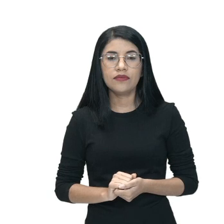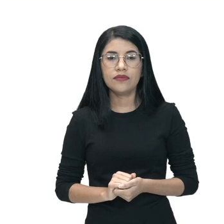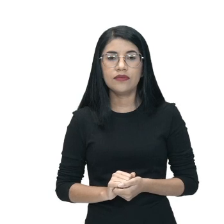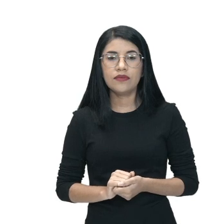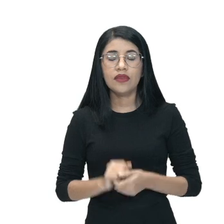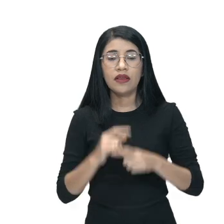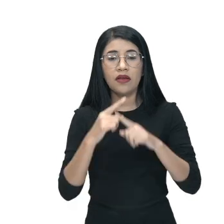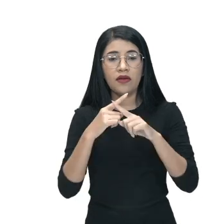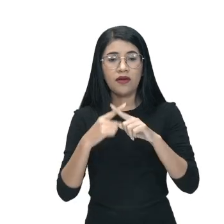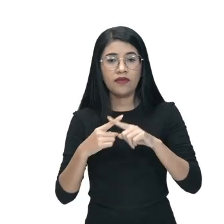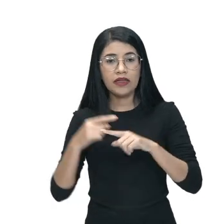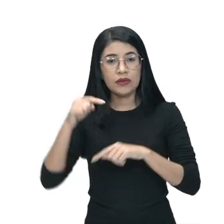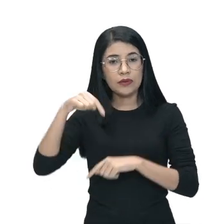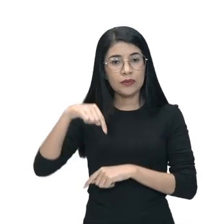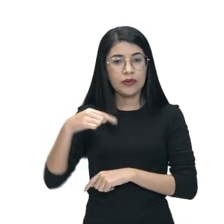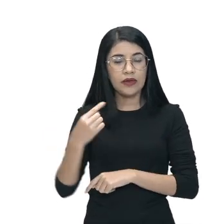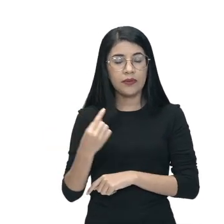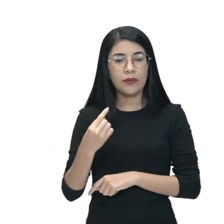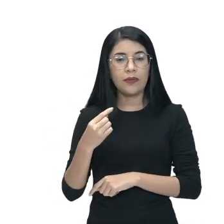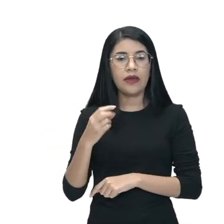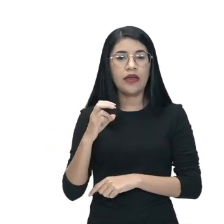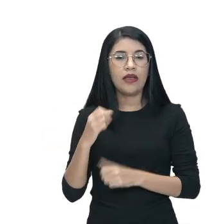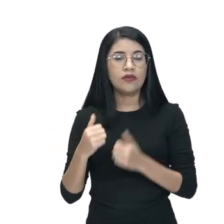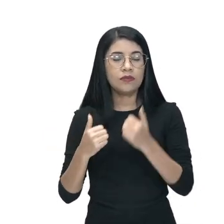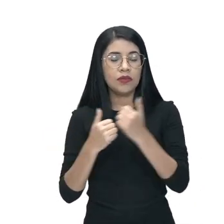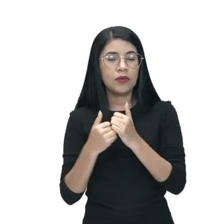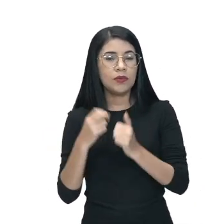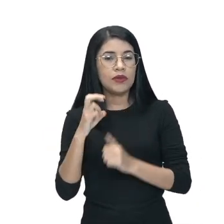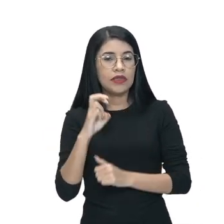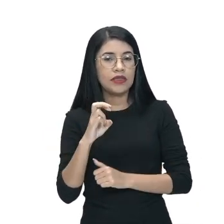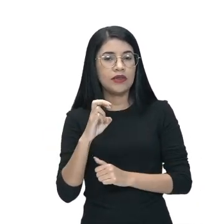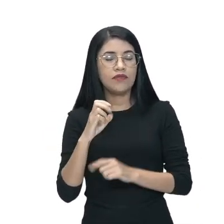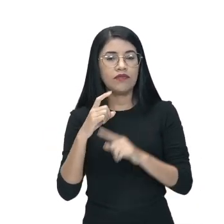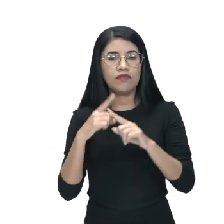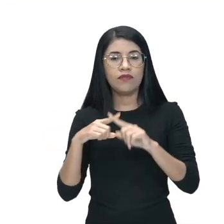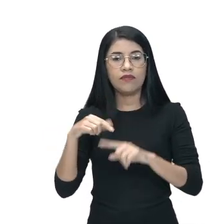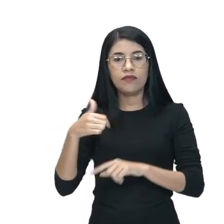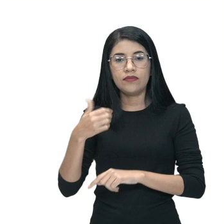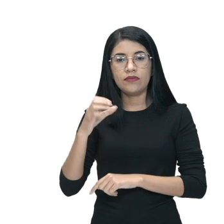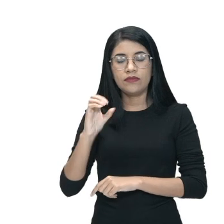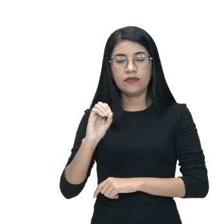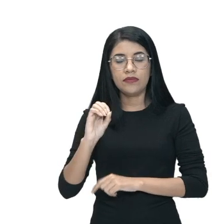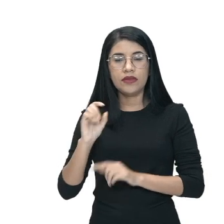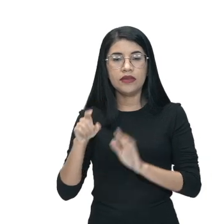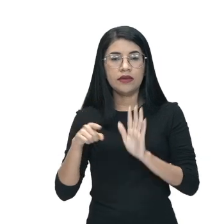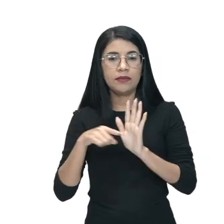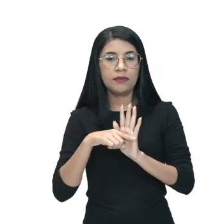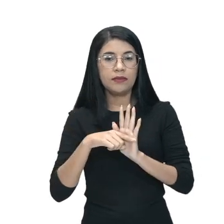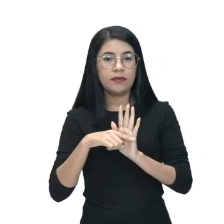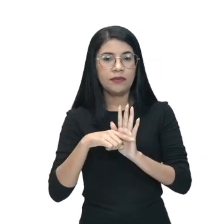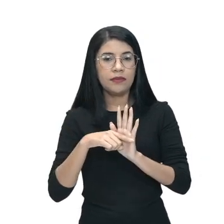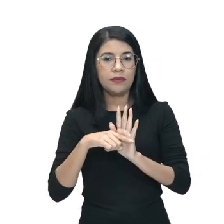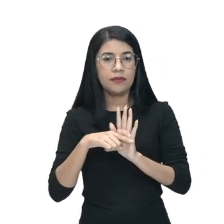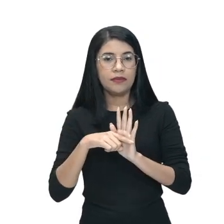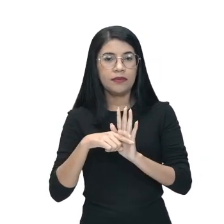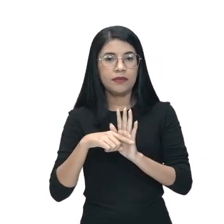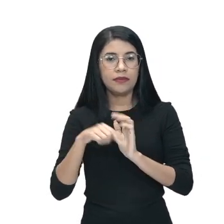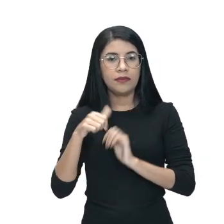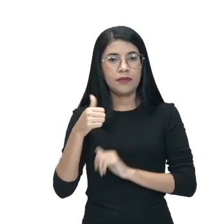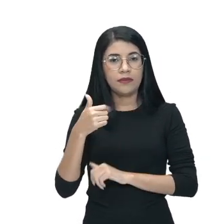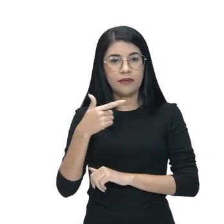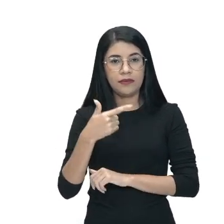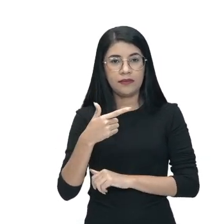valor da carga 1, 5 vezes 10 a menos 3. Valor da